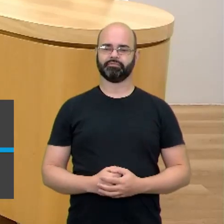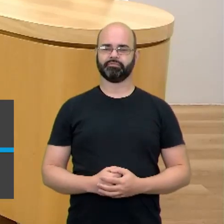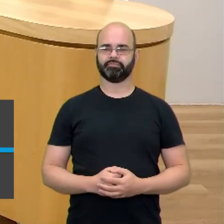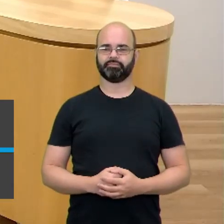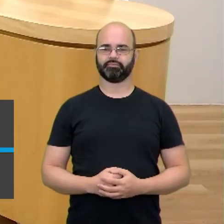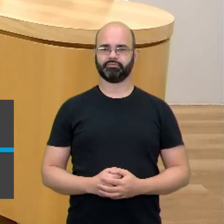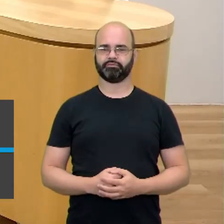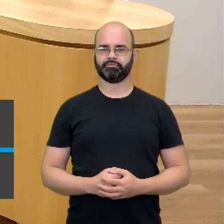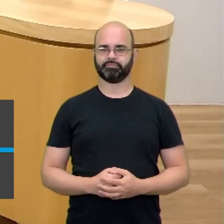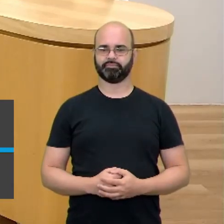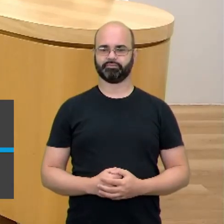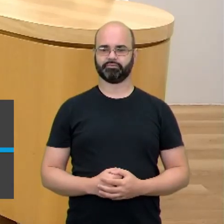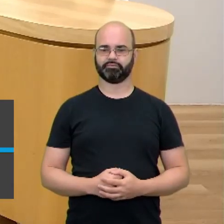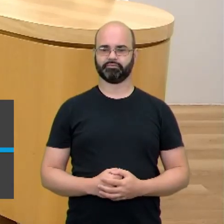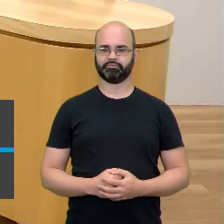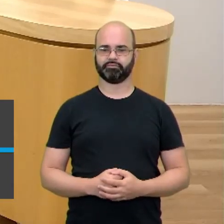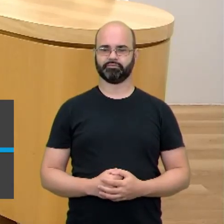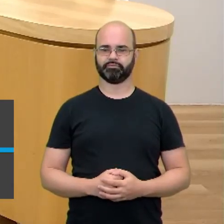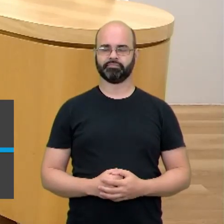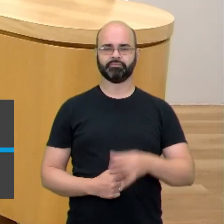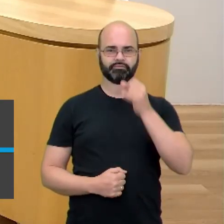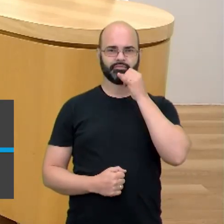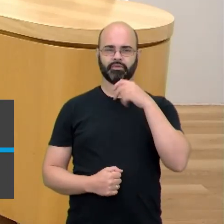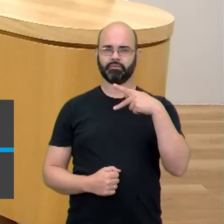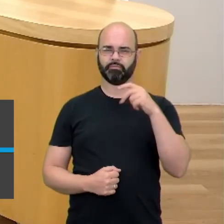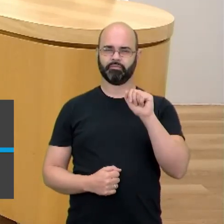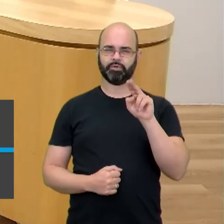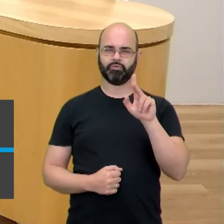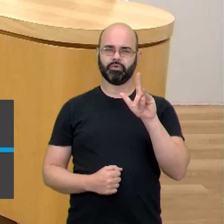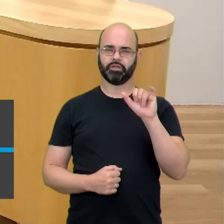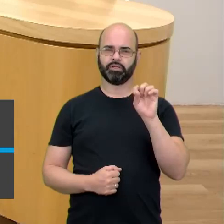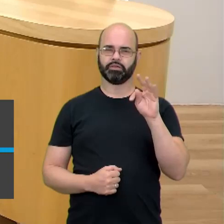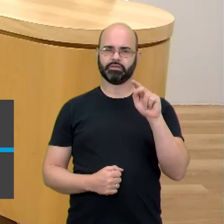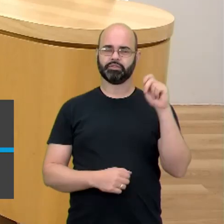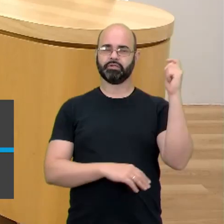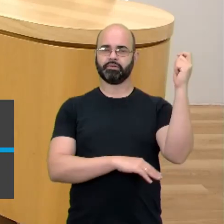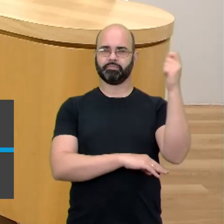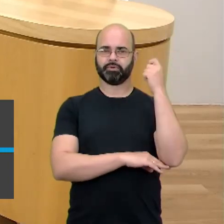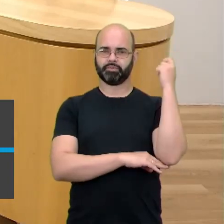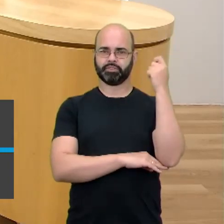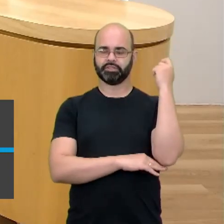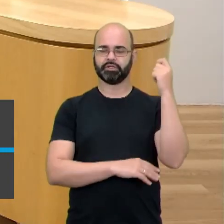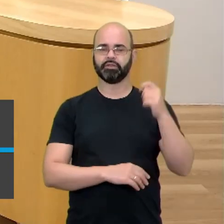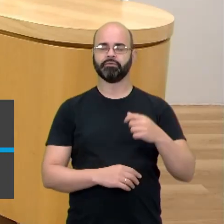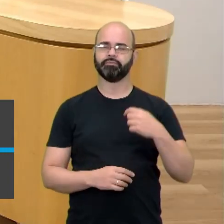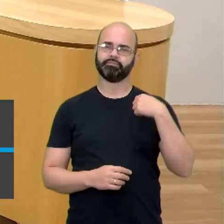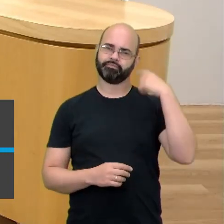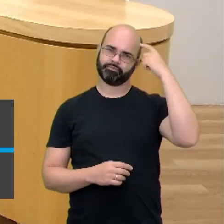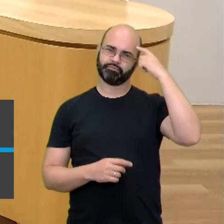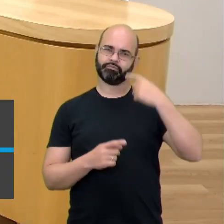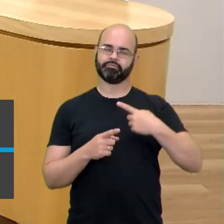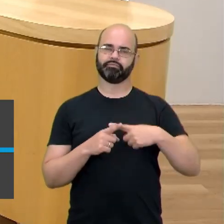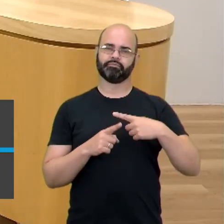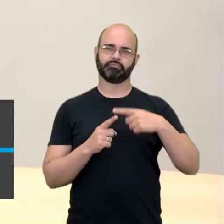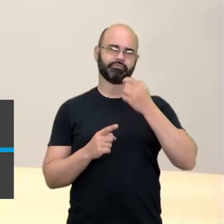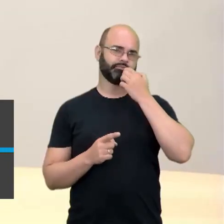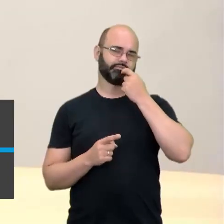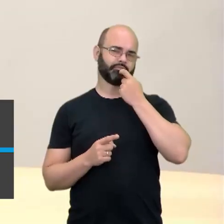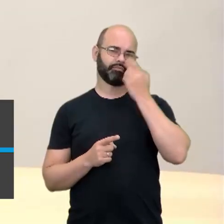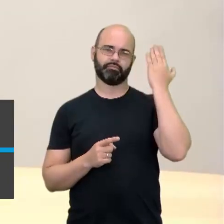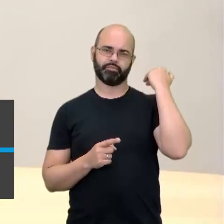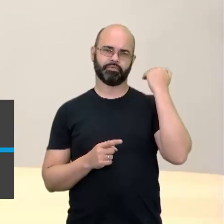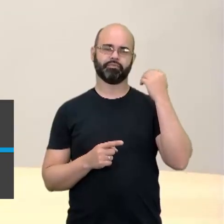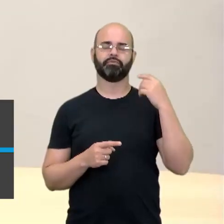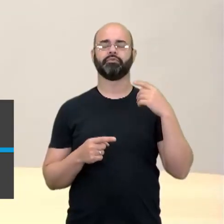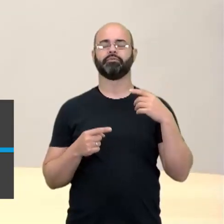assim. Eu vou até além da Paulista, porque esse final de semana foi aniversário do meu tio, que não tem nada a ver